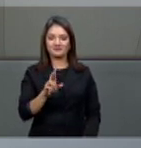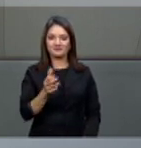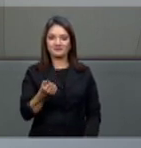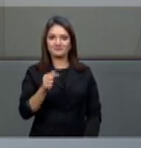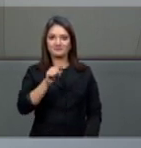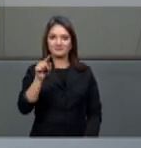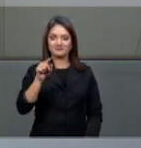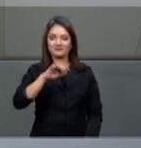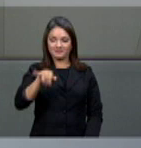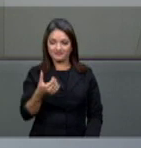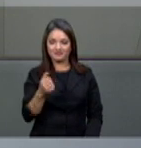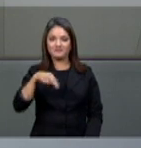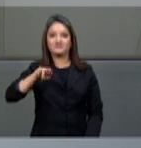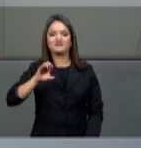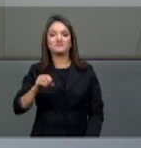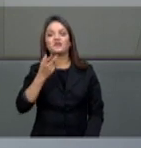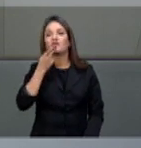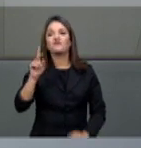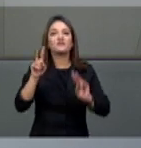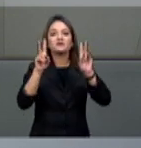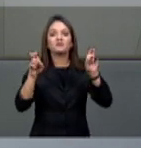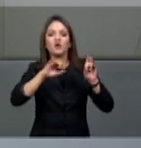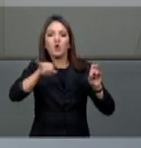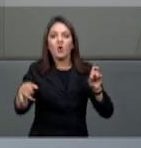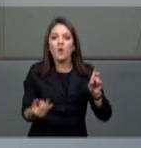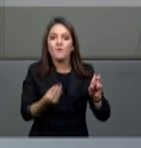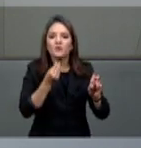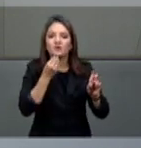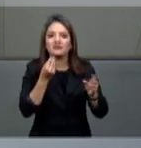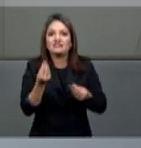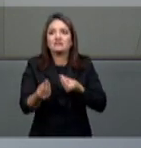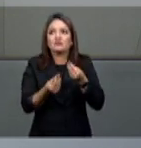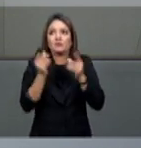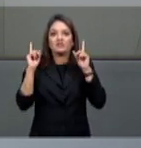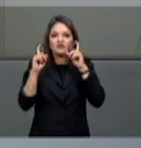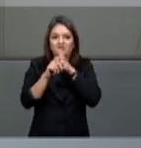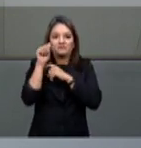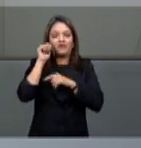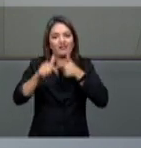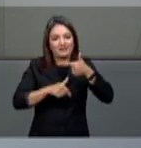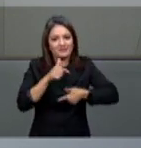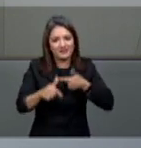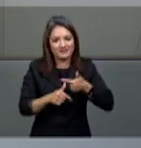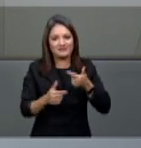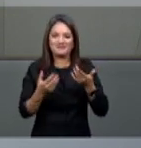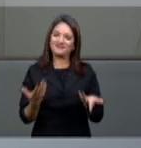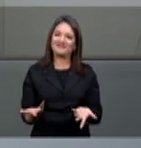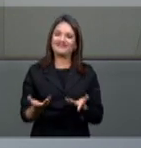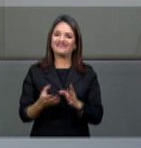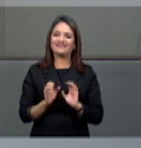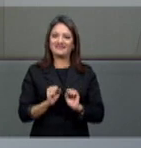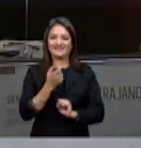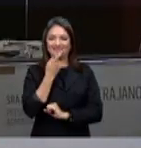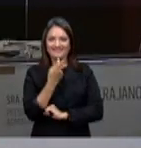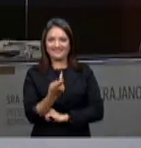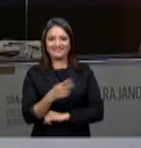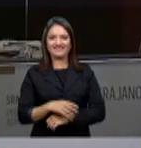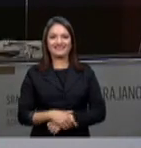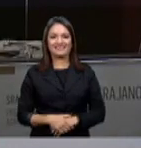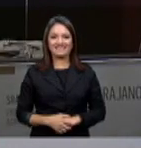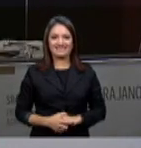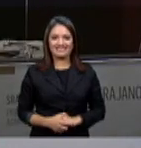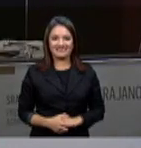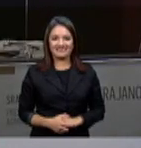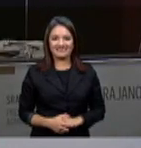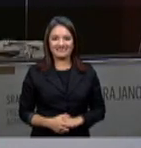oportunidades e embaraços como ela vê para a Mulher trabalhadora a senhora tem a palavra Luiza Não